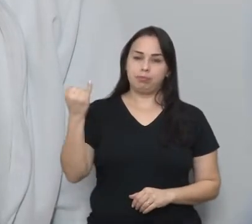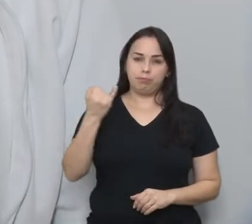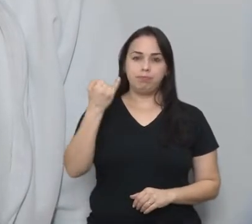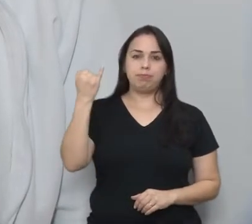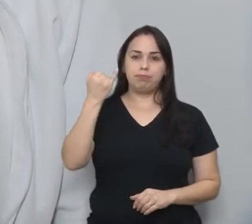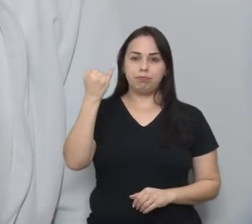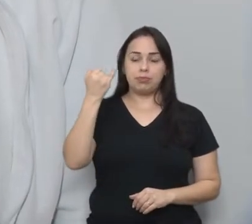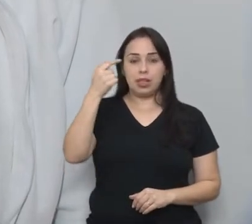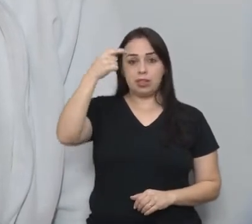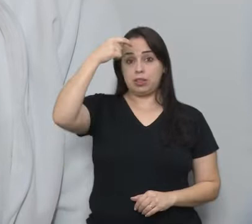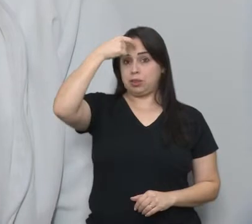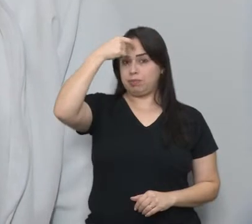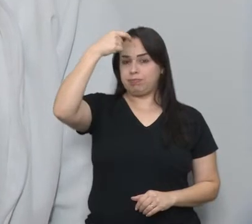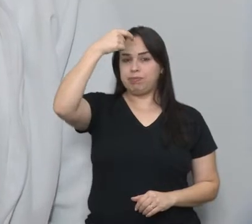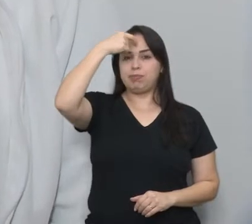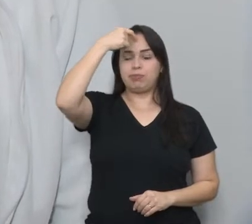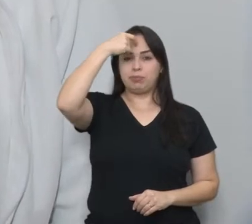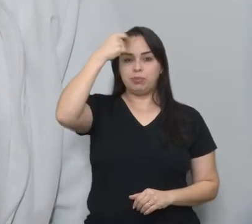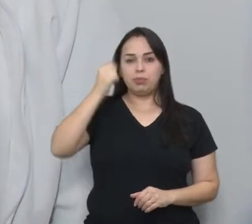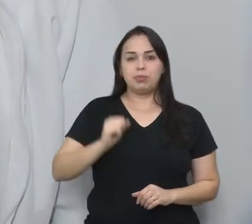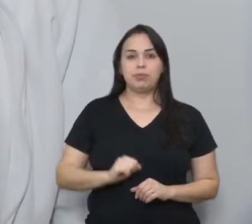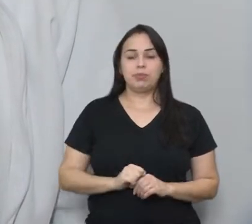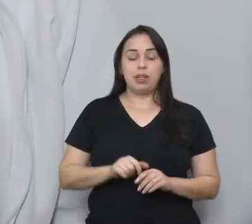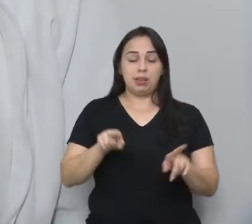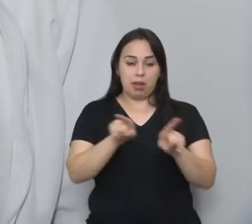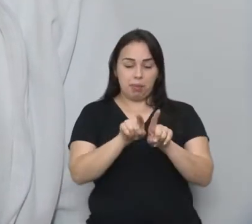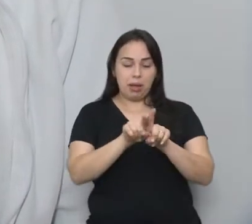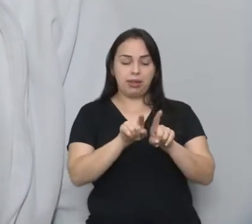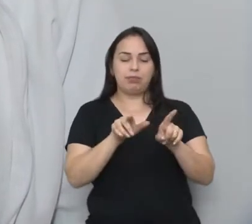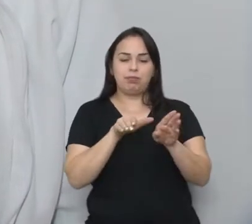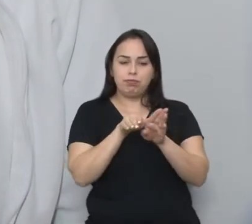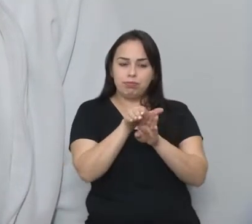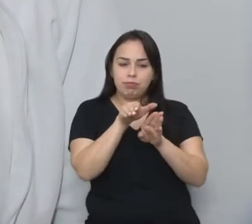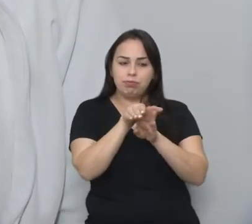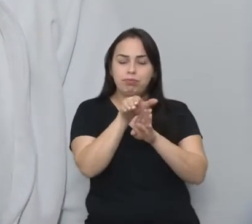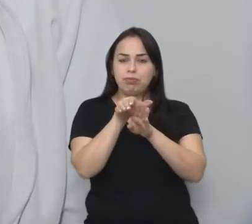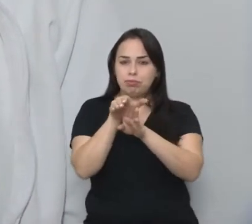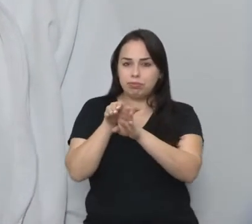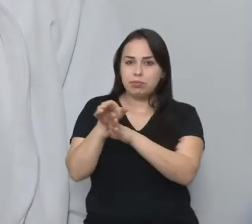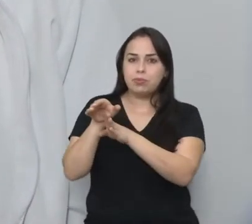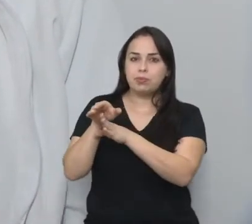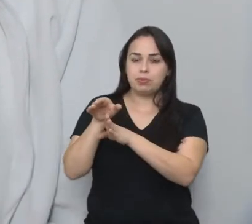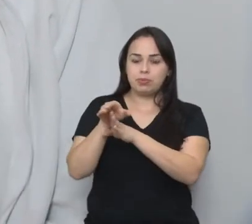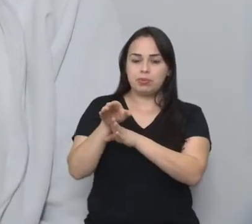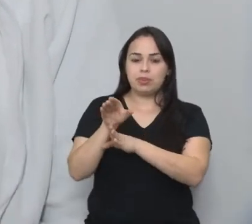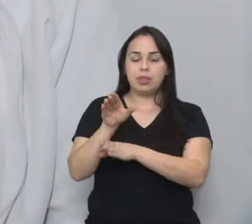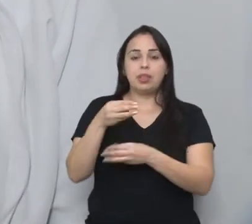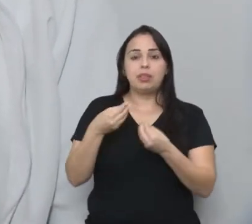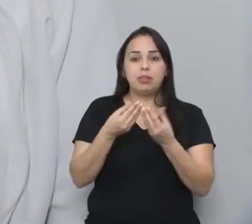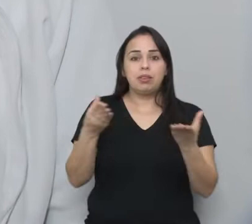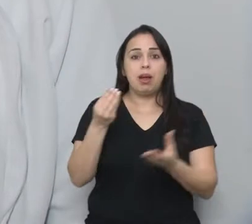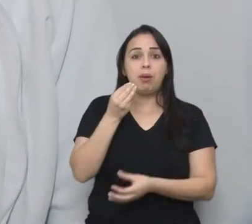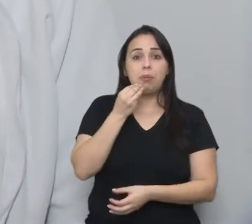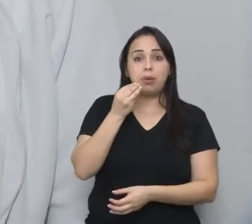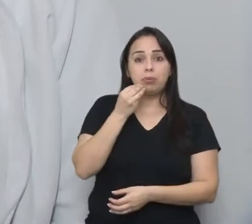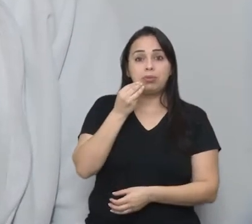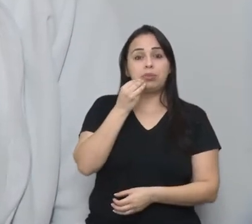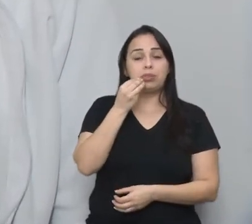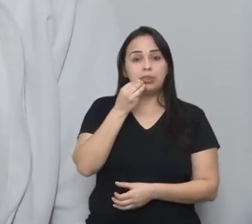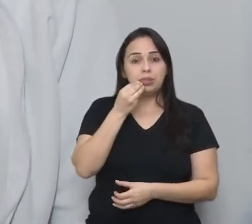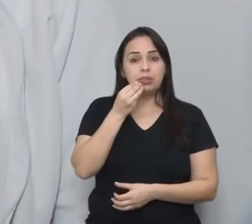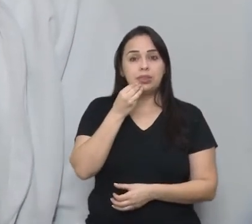porque a conscientização, a orientação, né, que a gente vai ter a oportunidade de fazer,